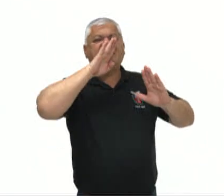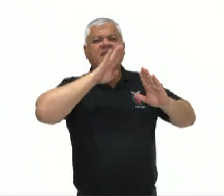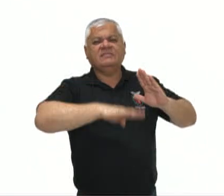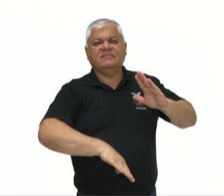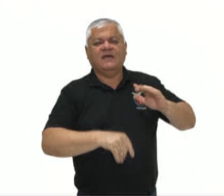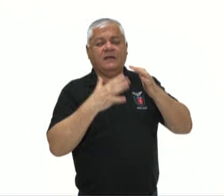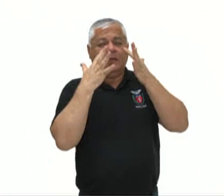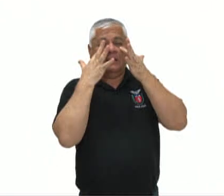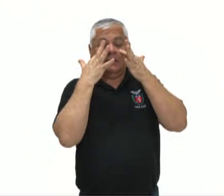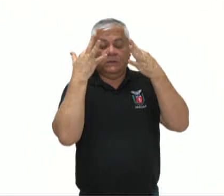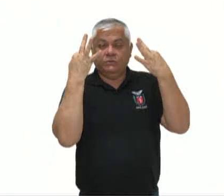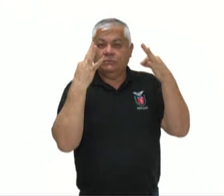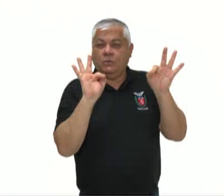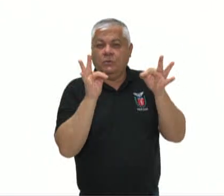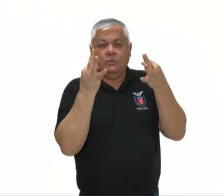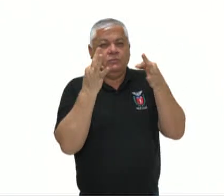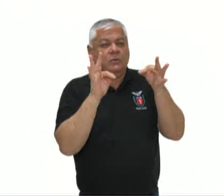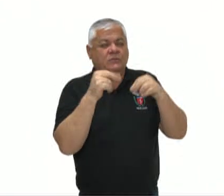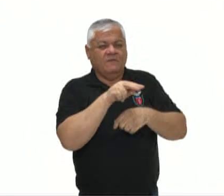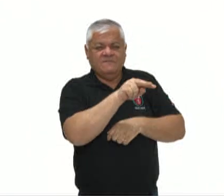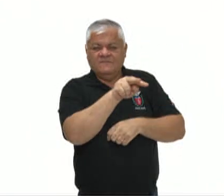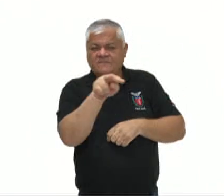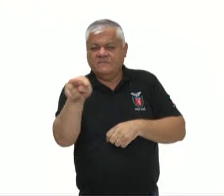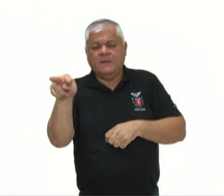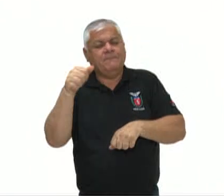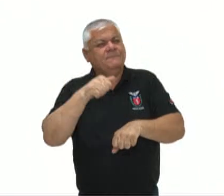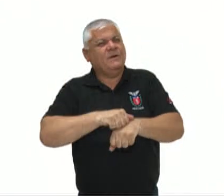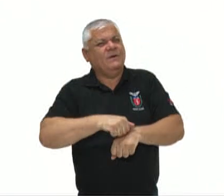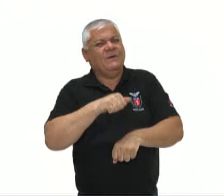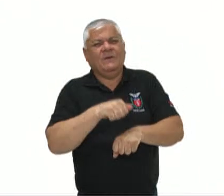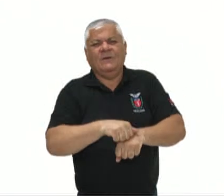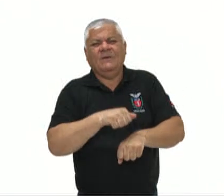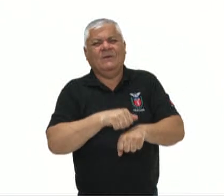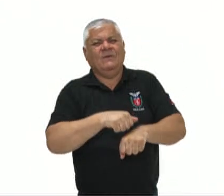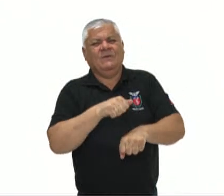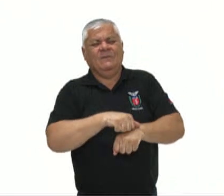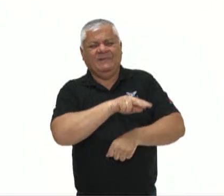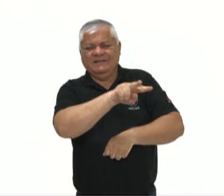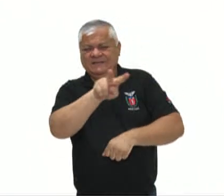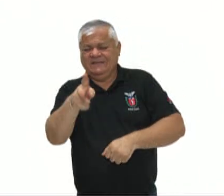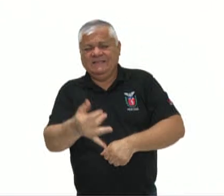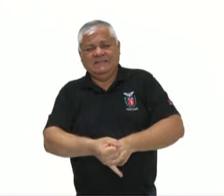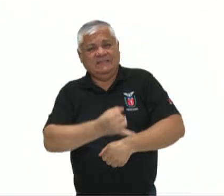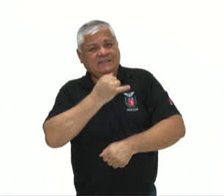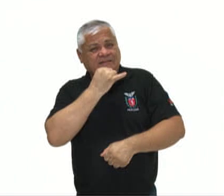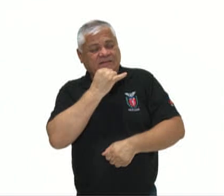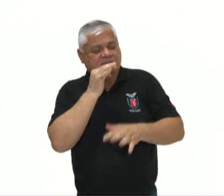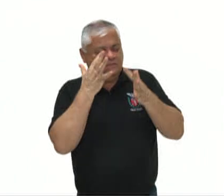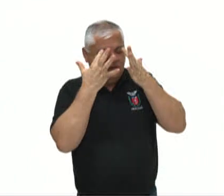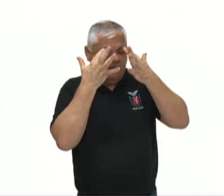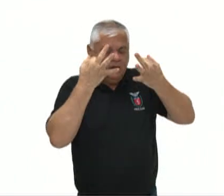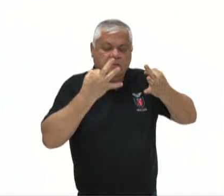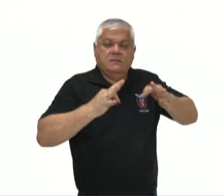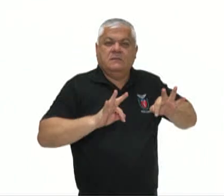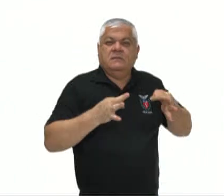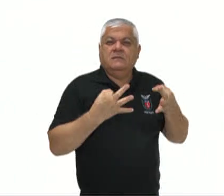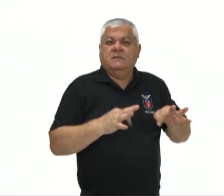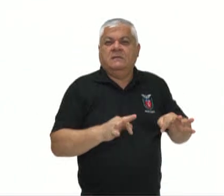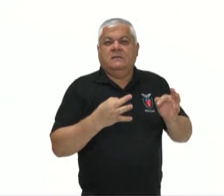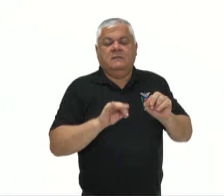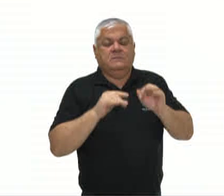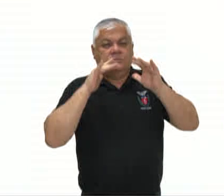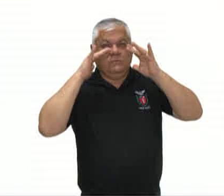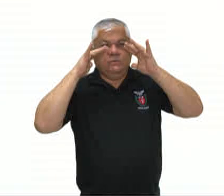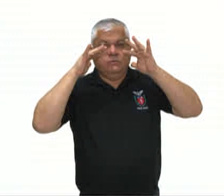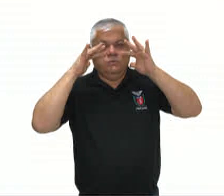olhos doloridos de tanta miséria vista, contando cenas tristes que também empanavam de água os olhos